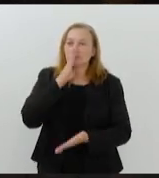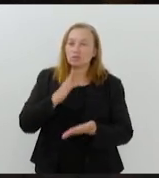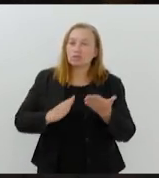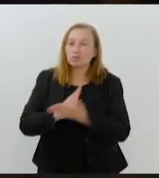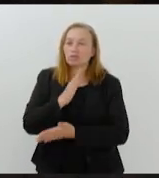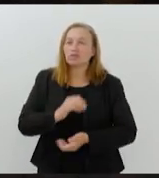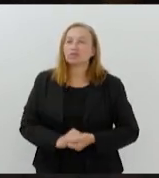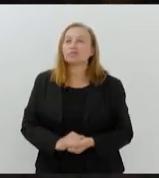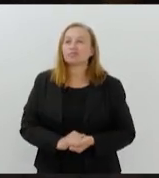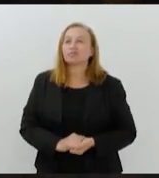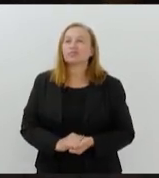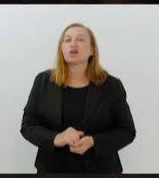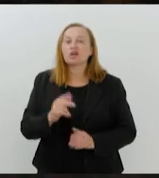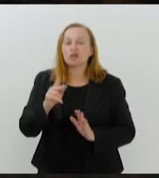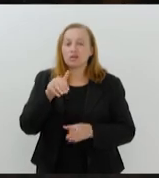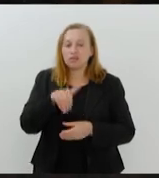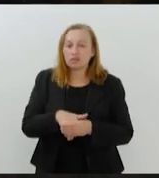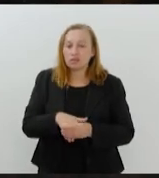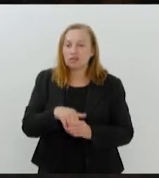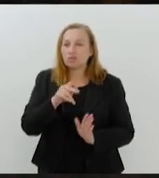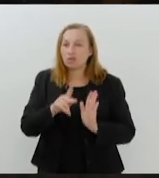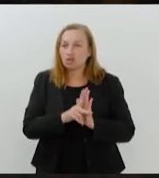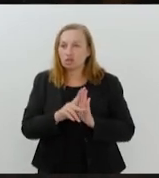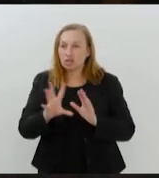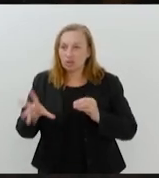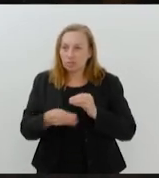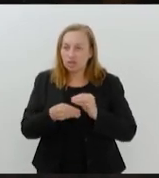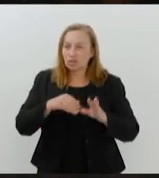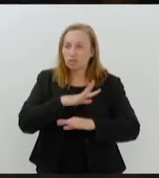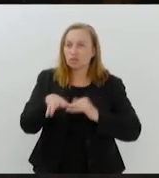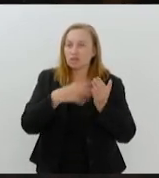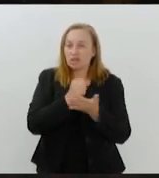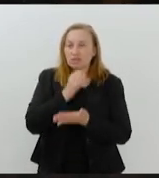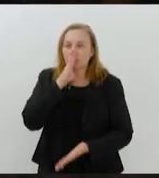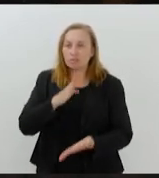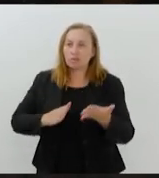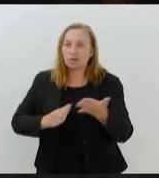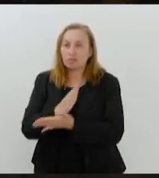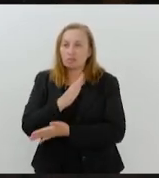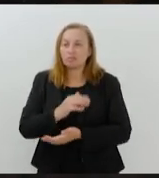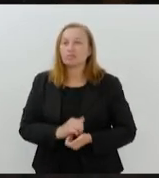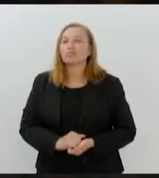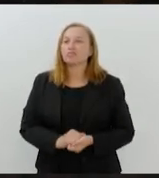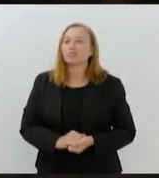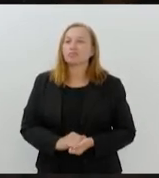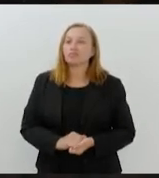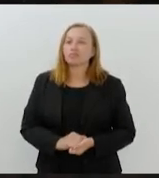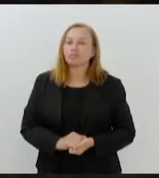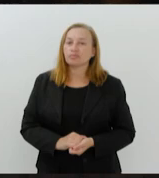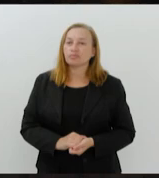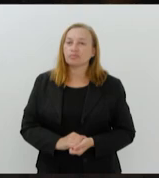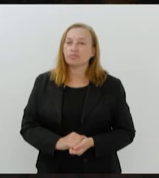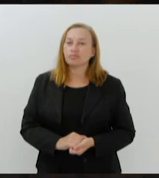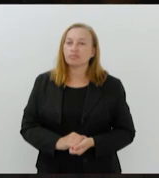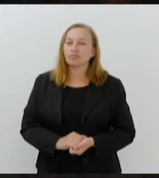estão, aprovado. Em votação, projeto assim emendado. Senhores que aprovam, permaneçam como estão, aprovado.